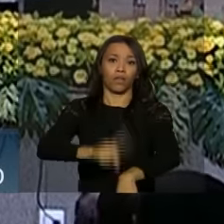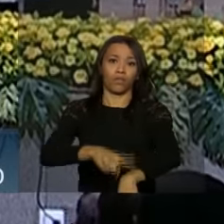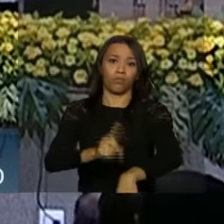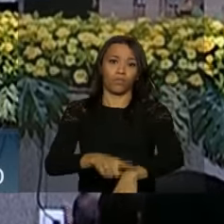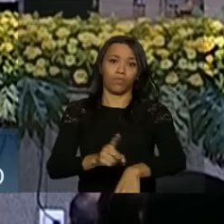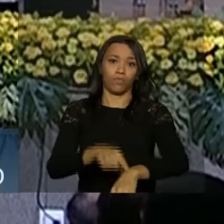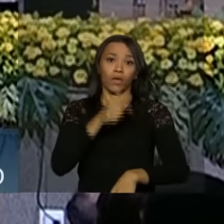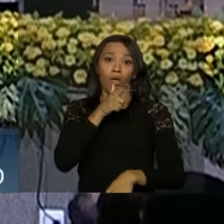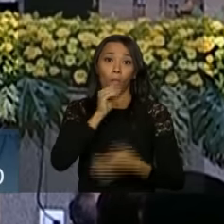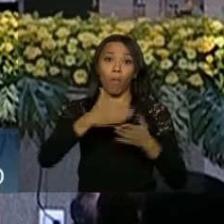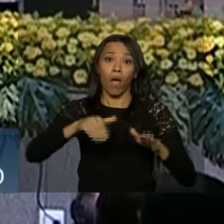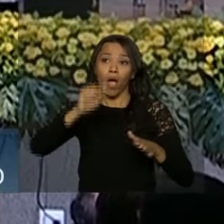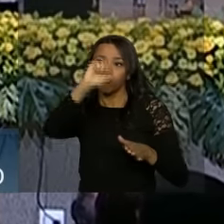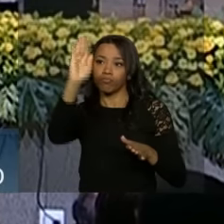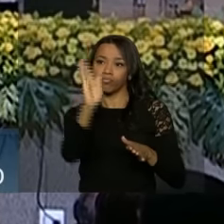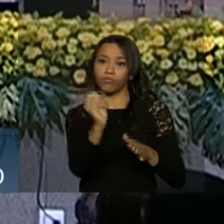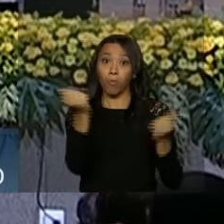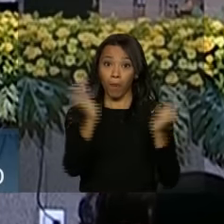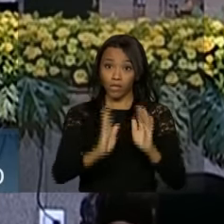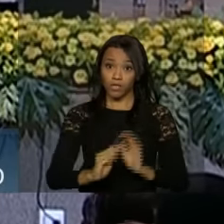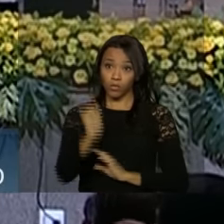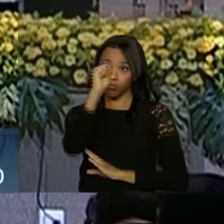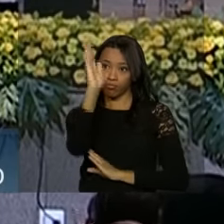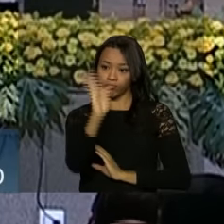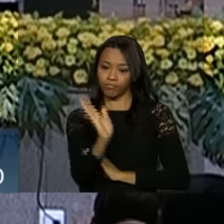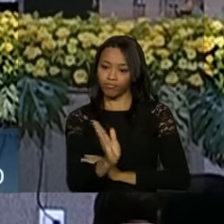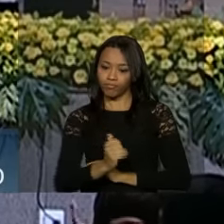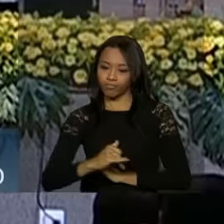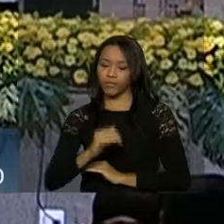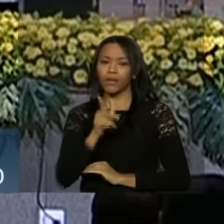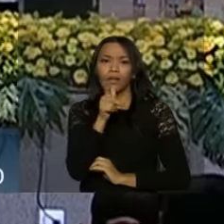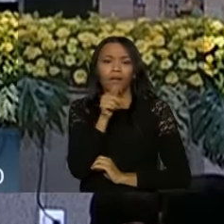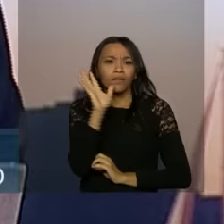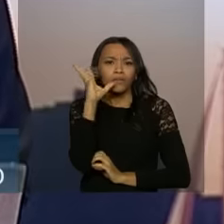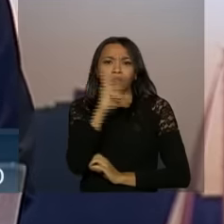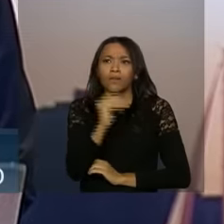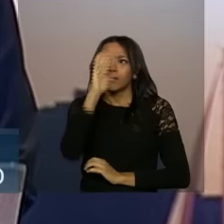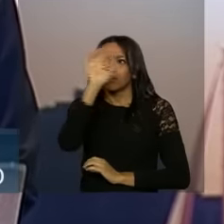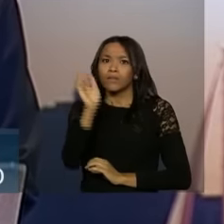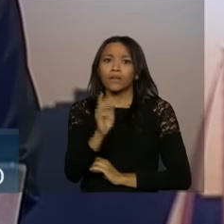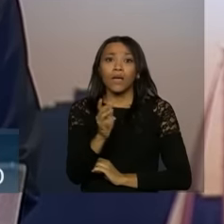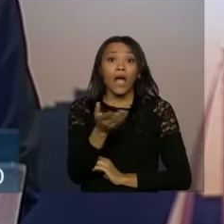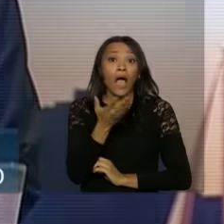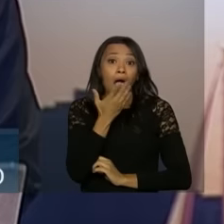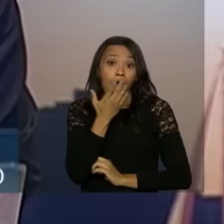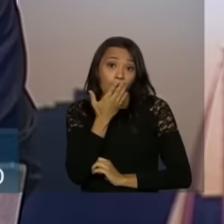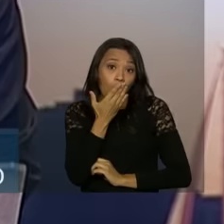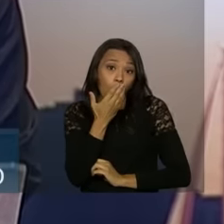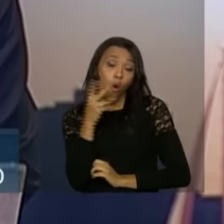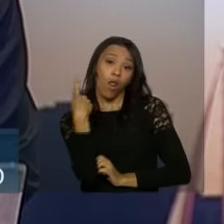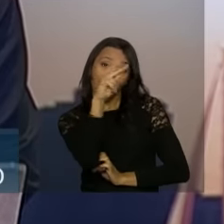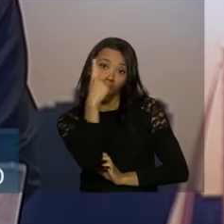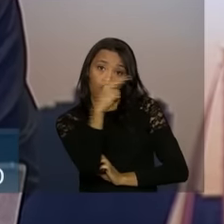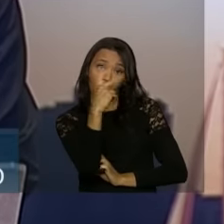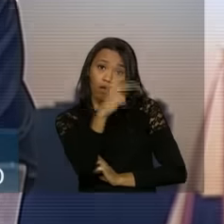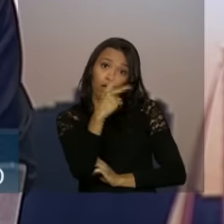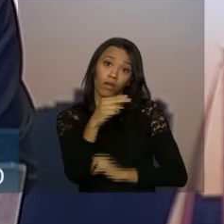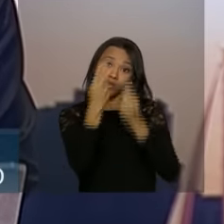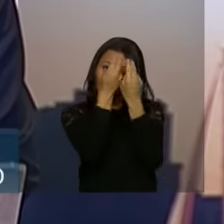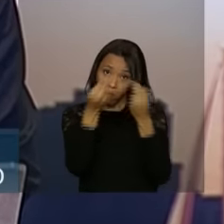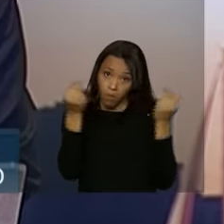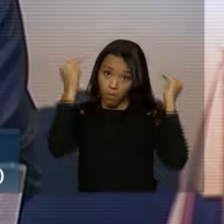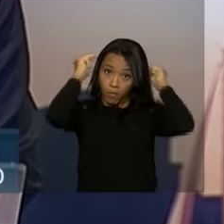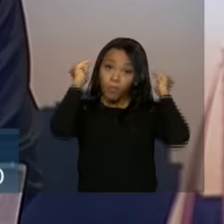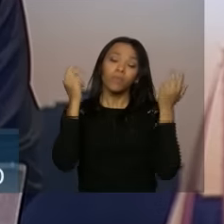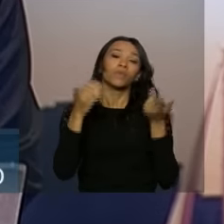dúvida. A cor do mar de Cancún é